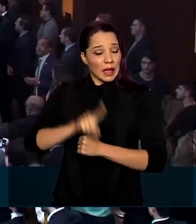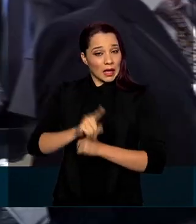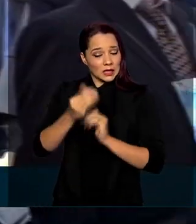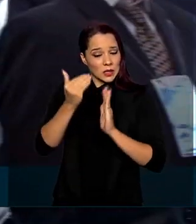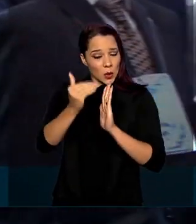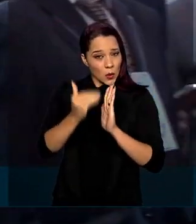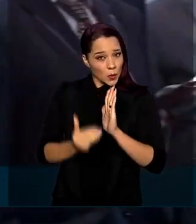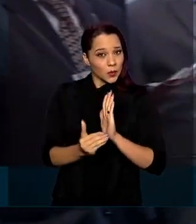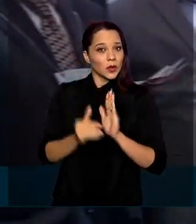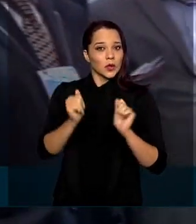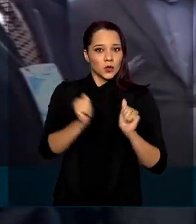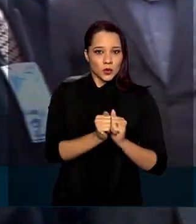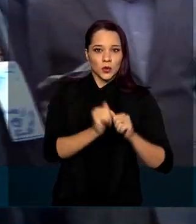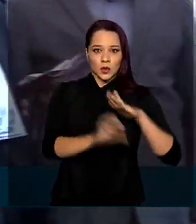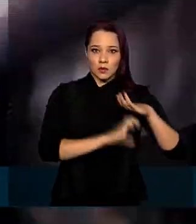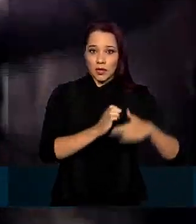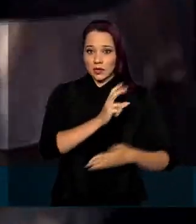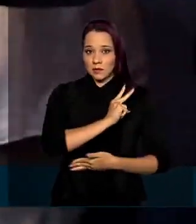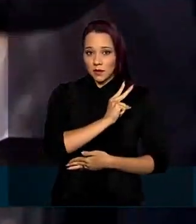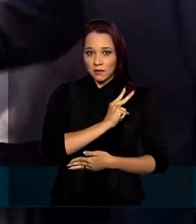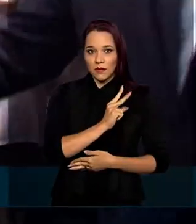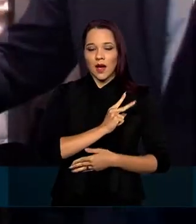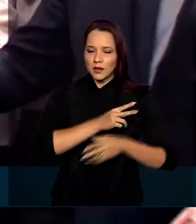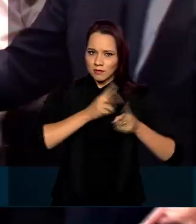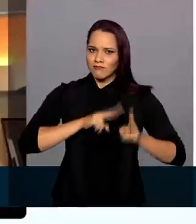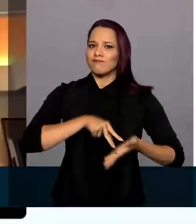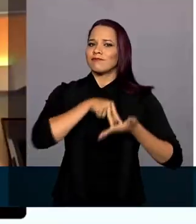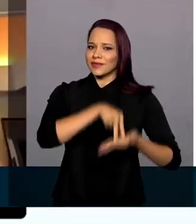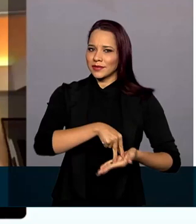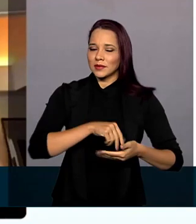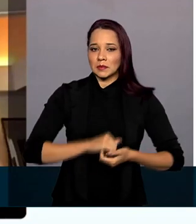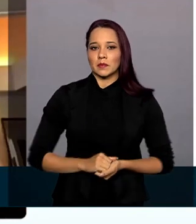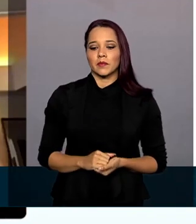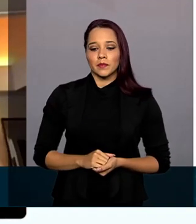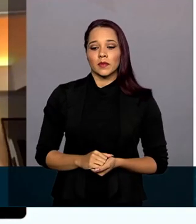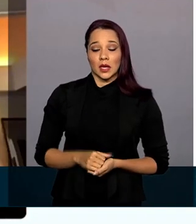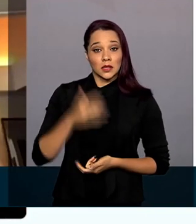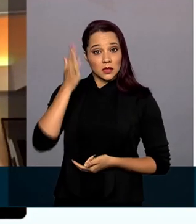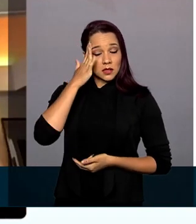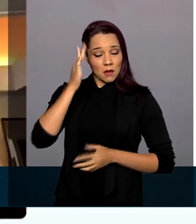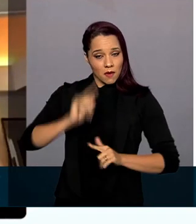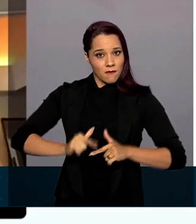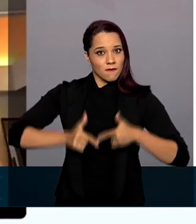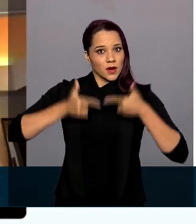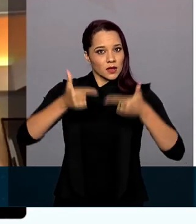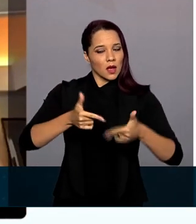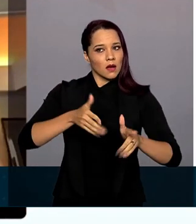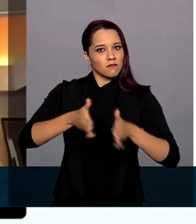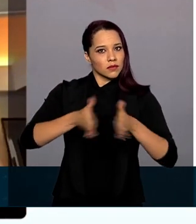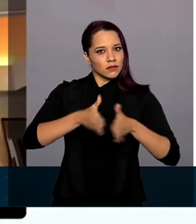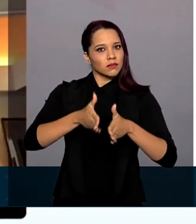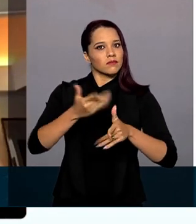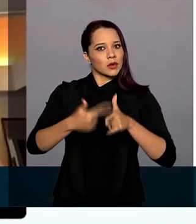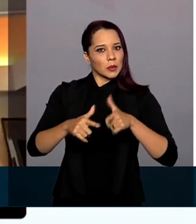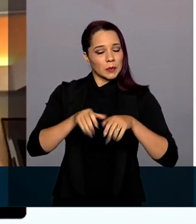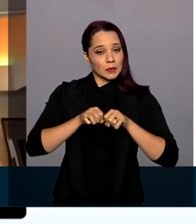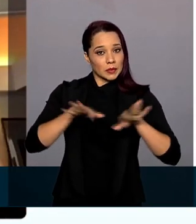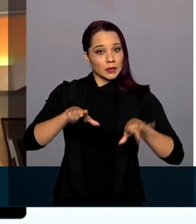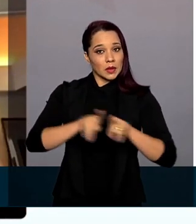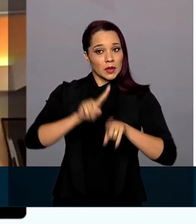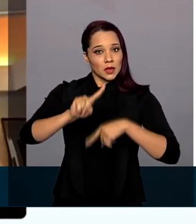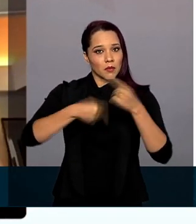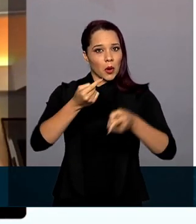parceria com a iniciativa privada segue firme. Sabemos que para enfrentar essa crise e no pós-crise de saúde,